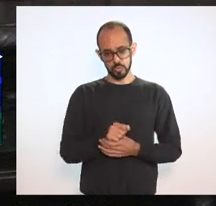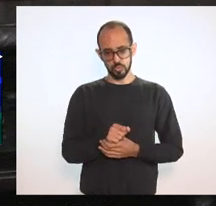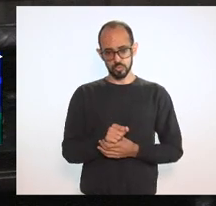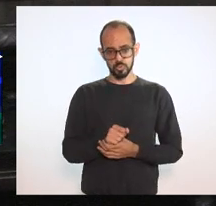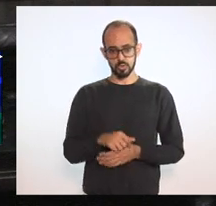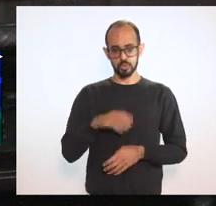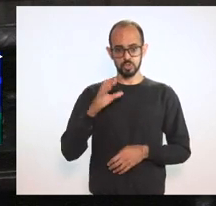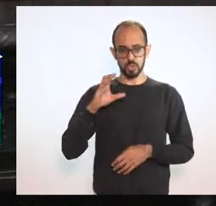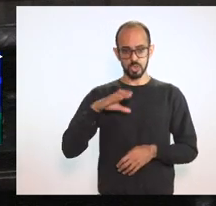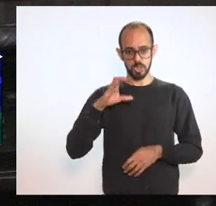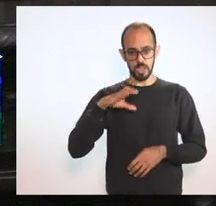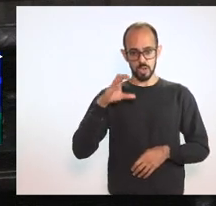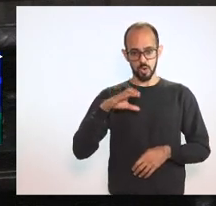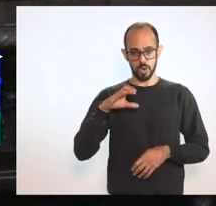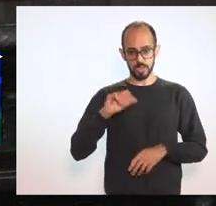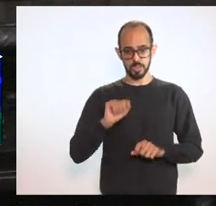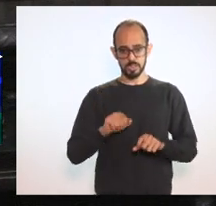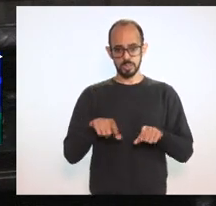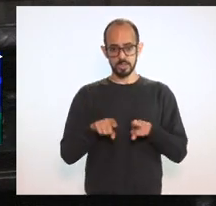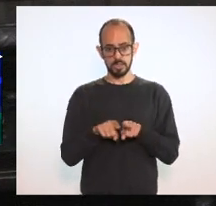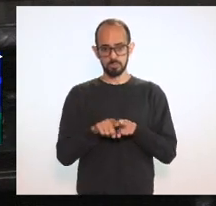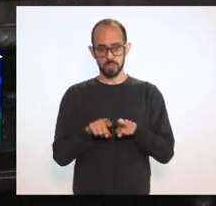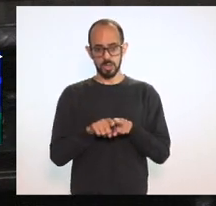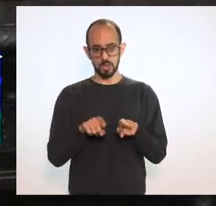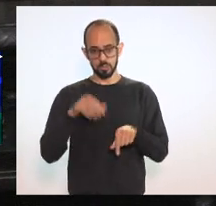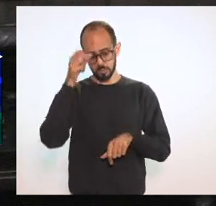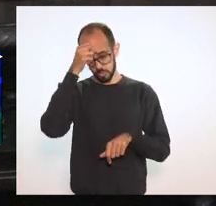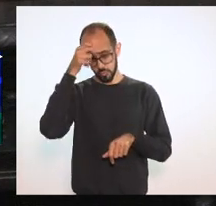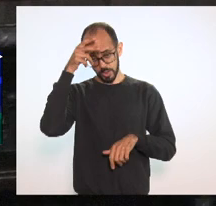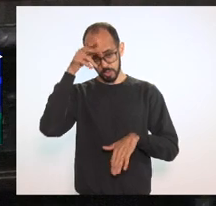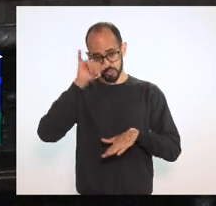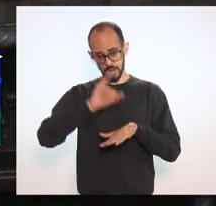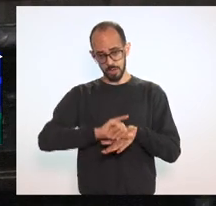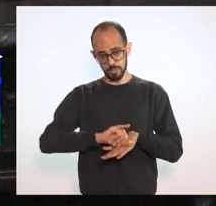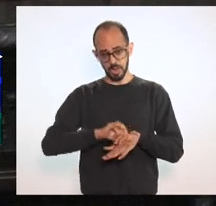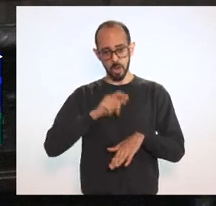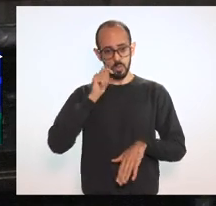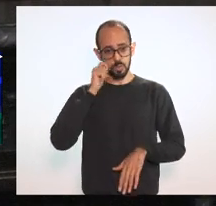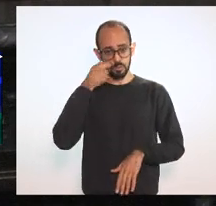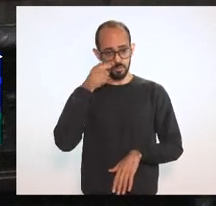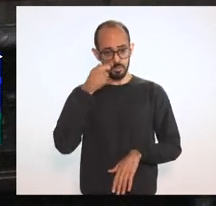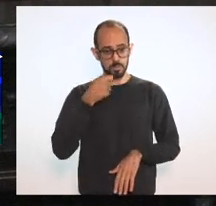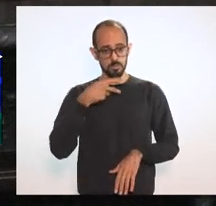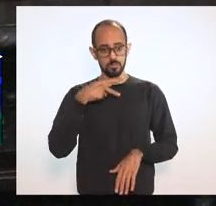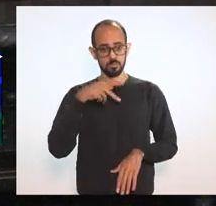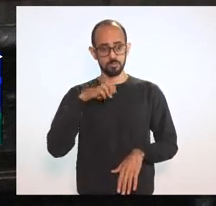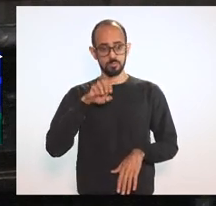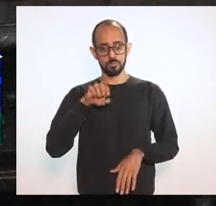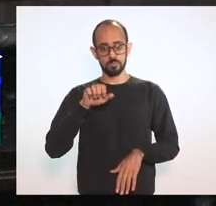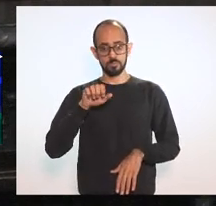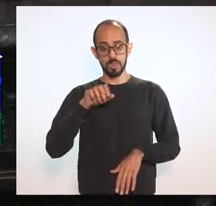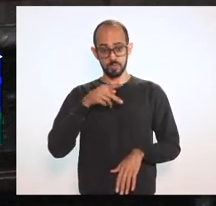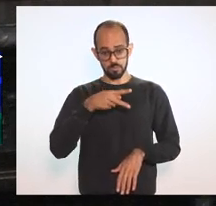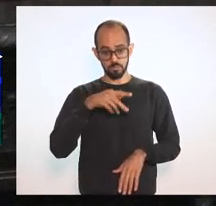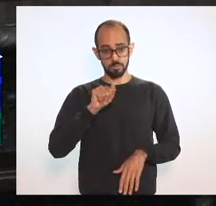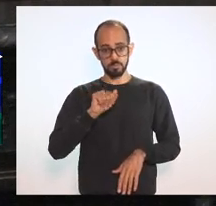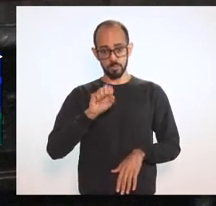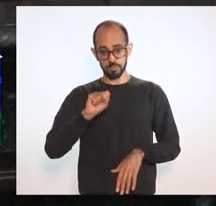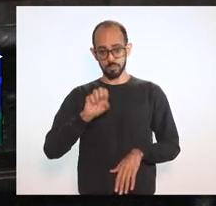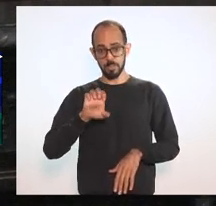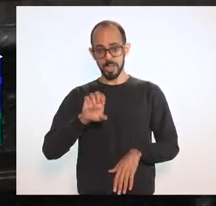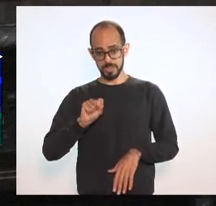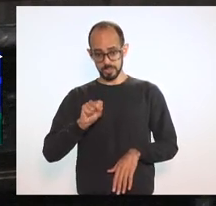Estado de Niterói Axel grael eo prefeito da capital do Estado Prefeito Eduardo Paes estiveram com ele